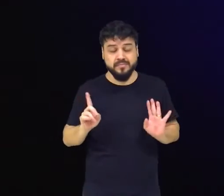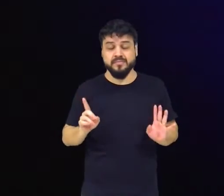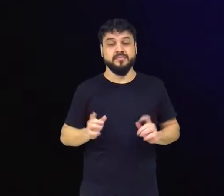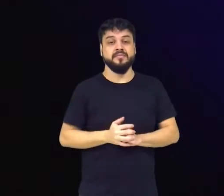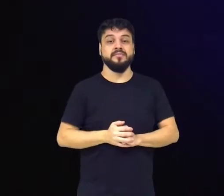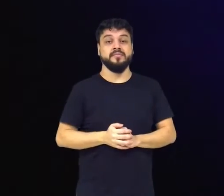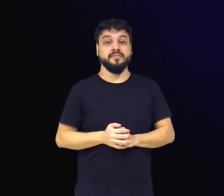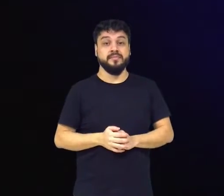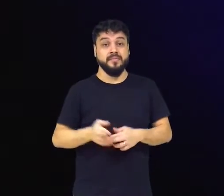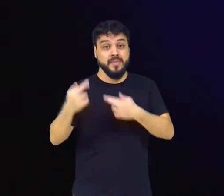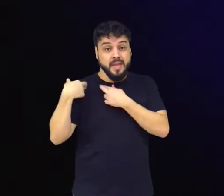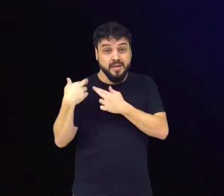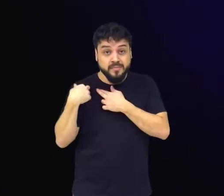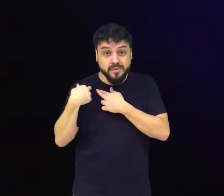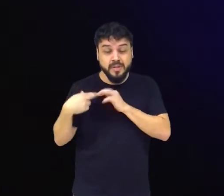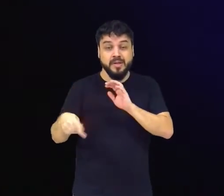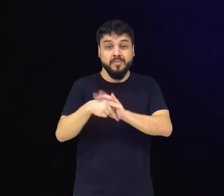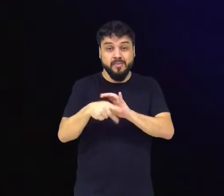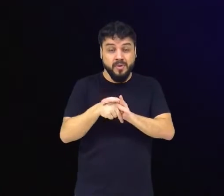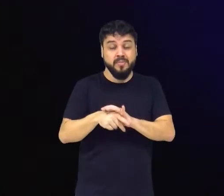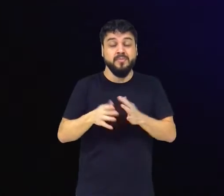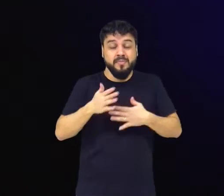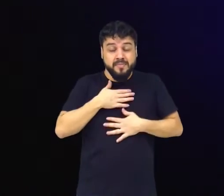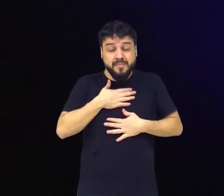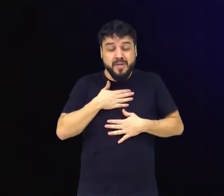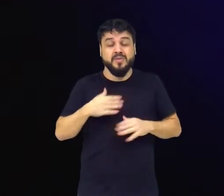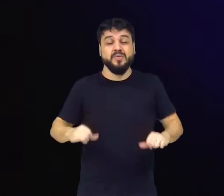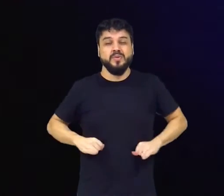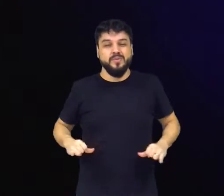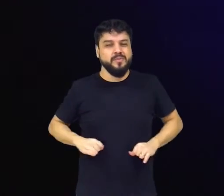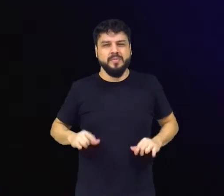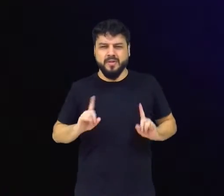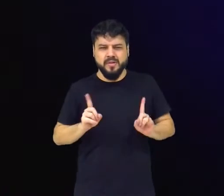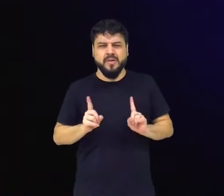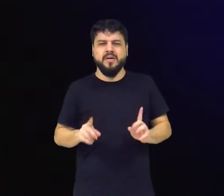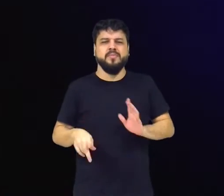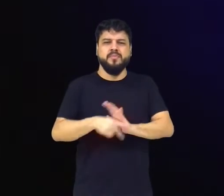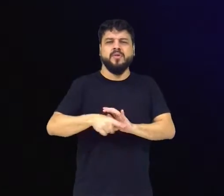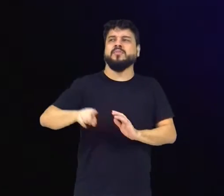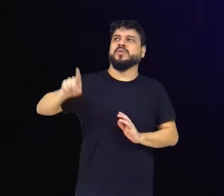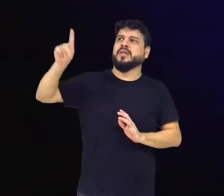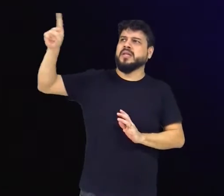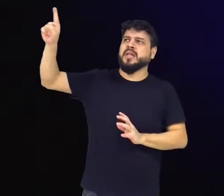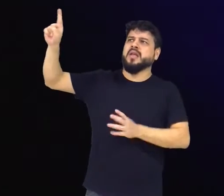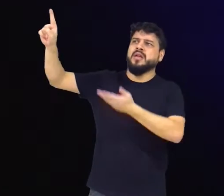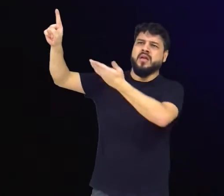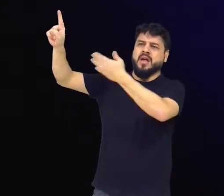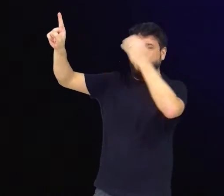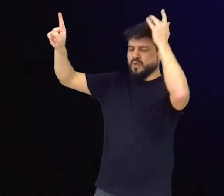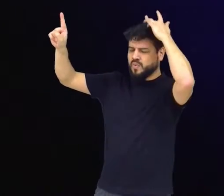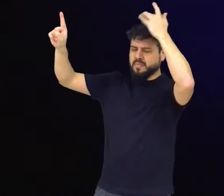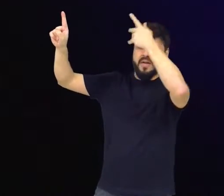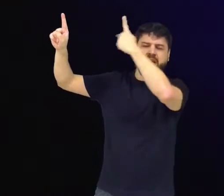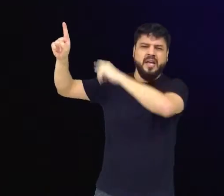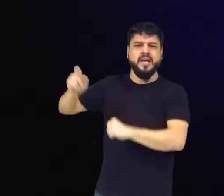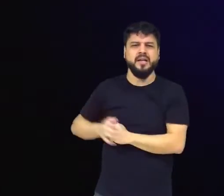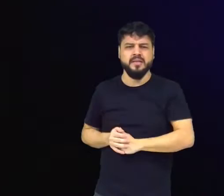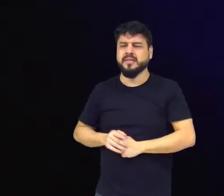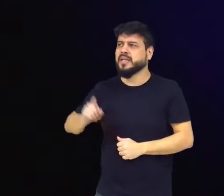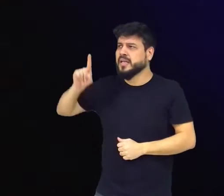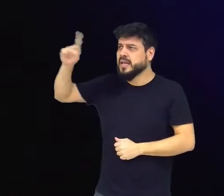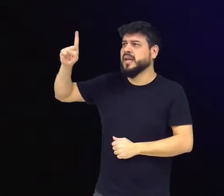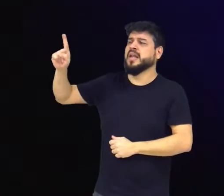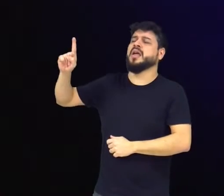As responsabilidades das nossas misérias não são de Deus, como alguns costumeiramente fazem. Deus, a culpa é